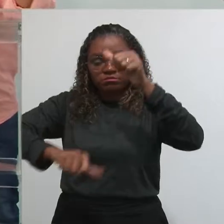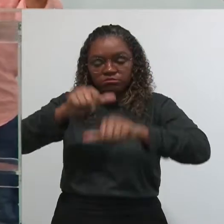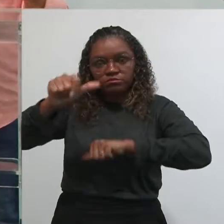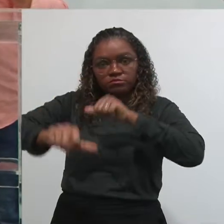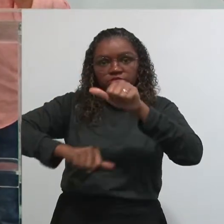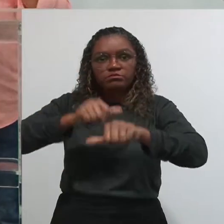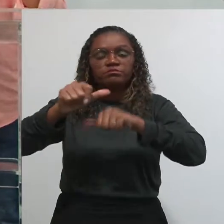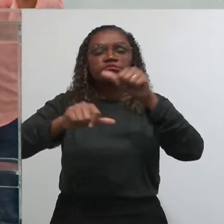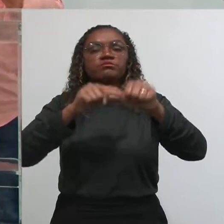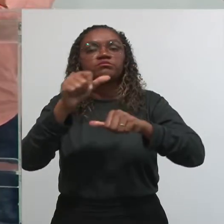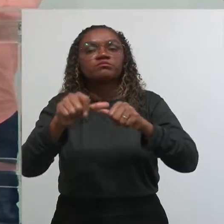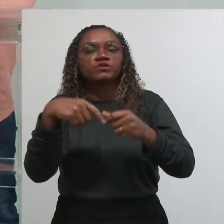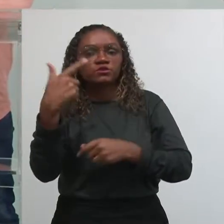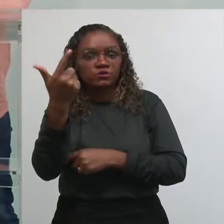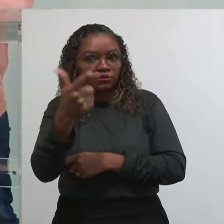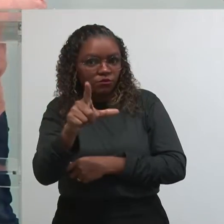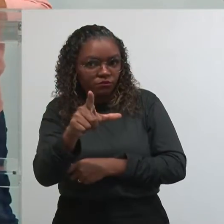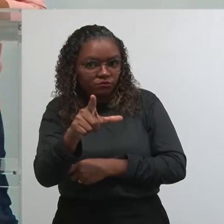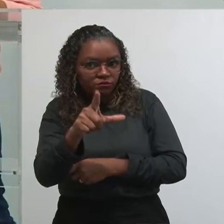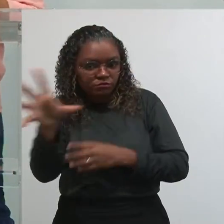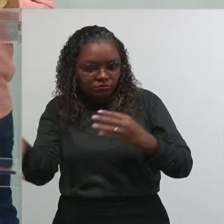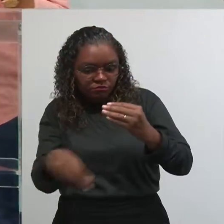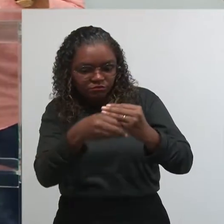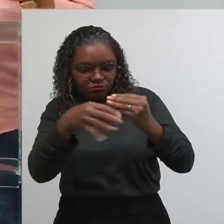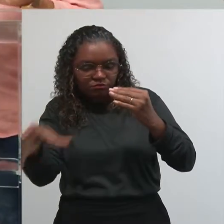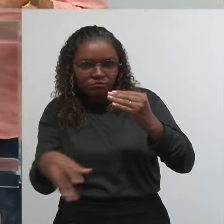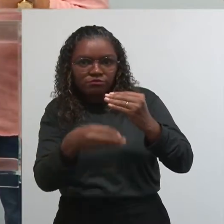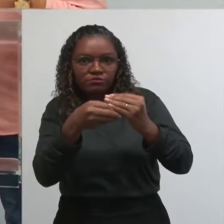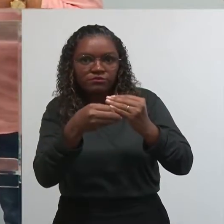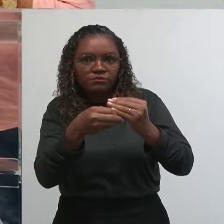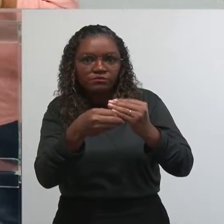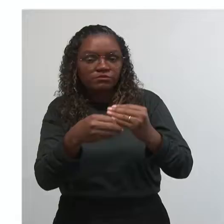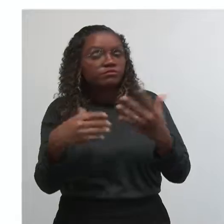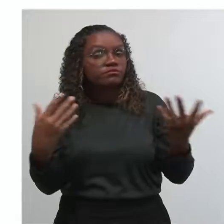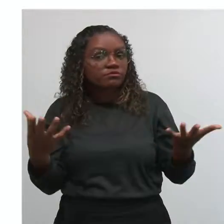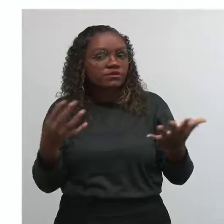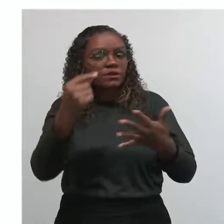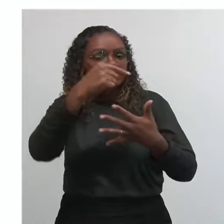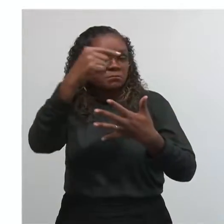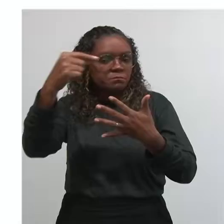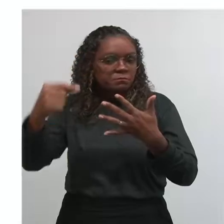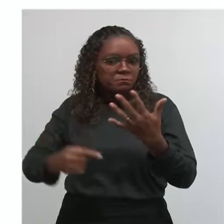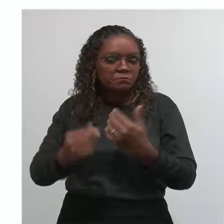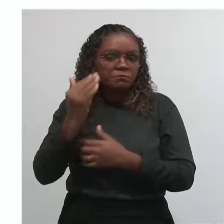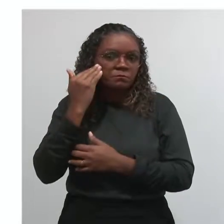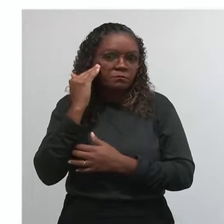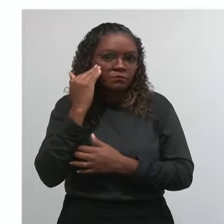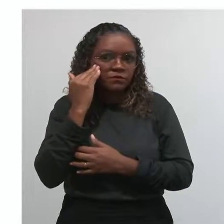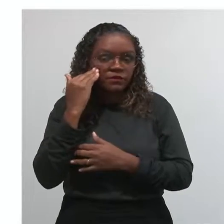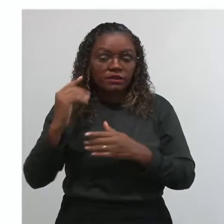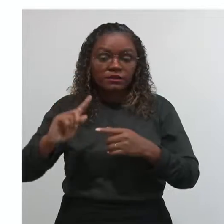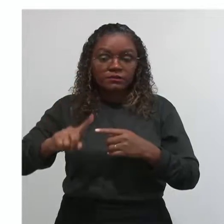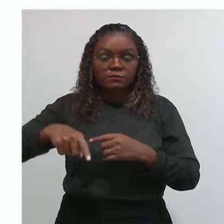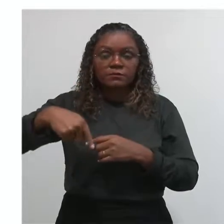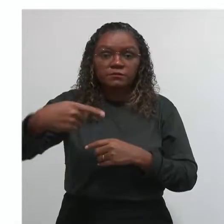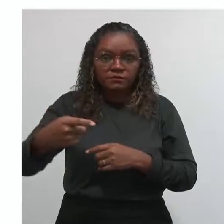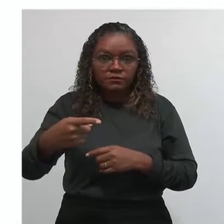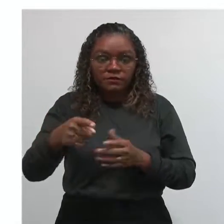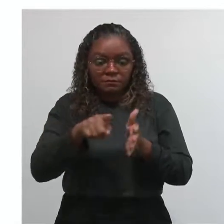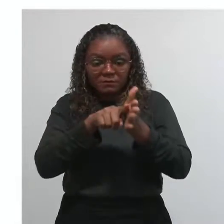você remodela para poder seguir com aquilo que ainda não foi solucionado, tá? Então, ela é, a partir dessa forma de